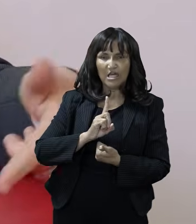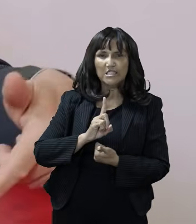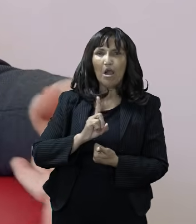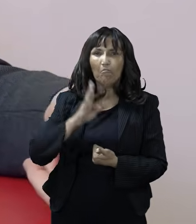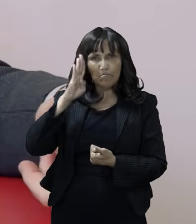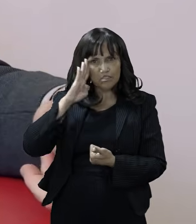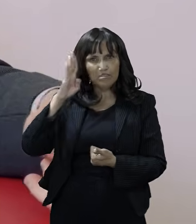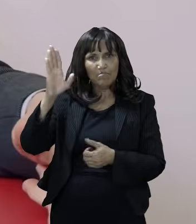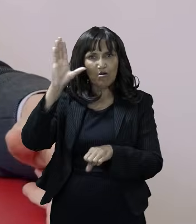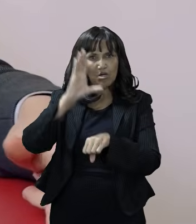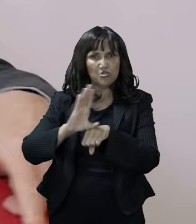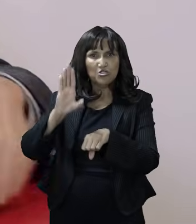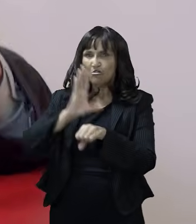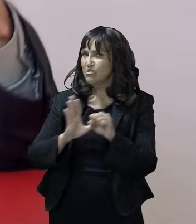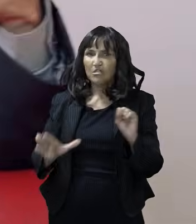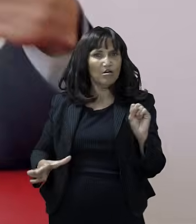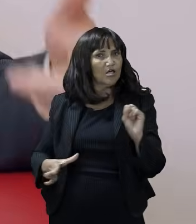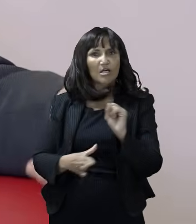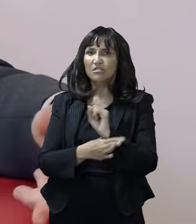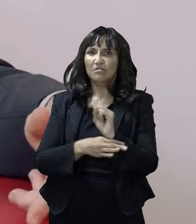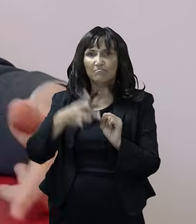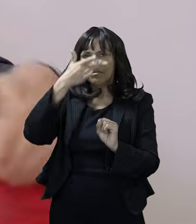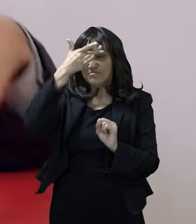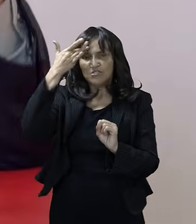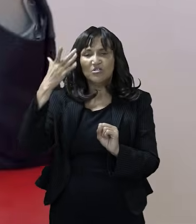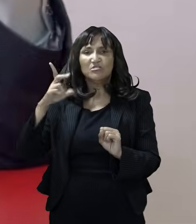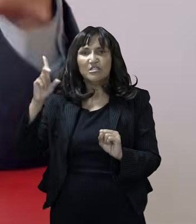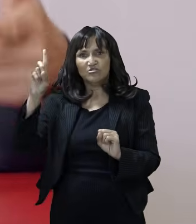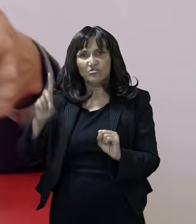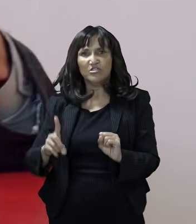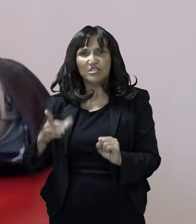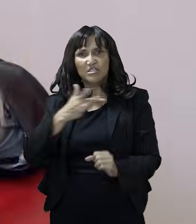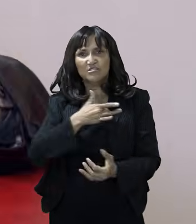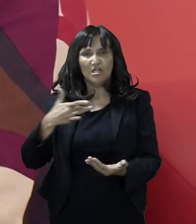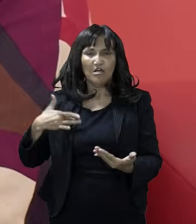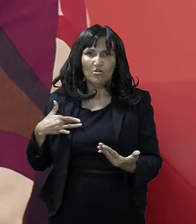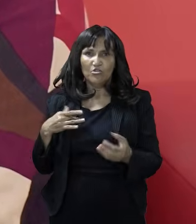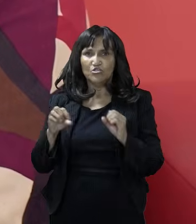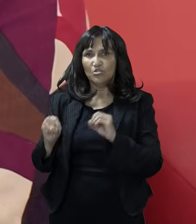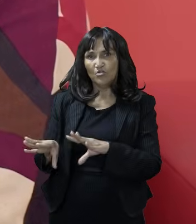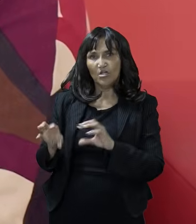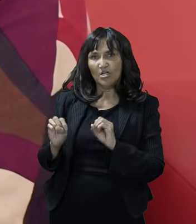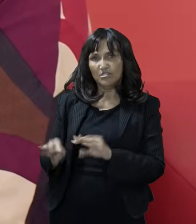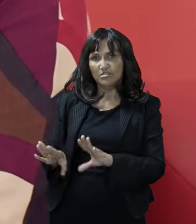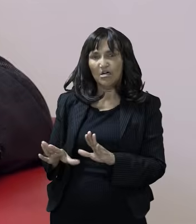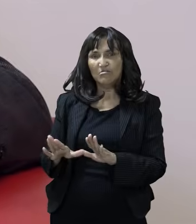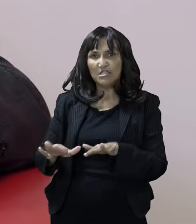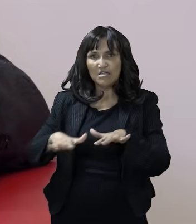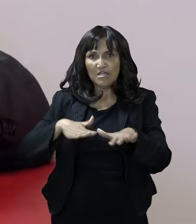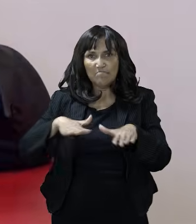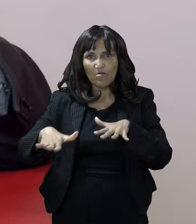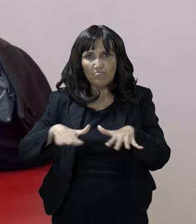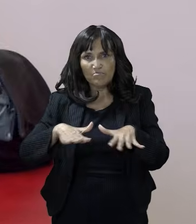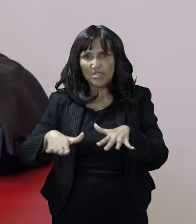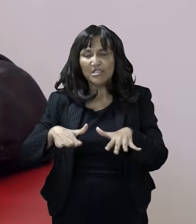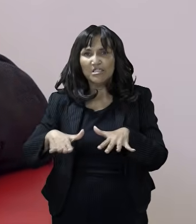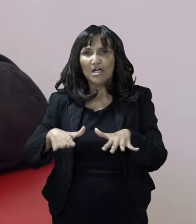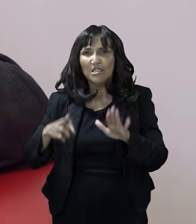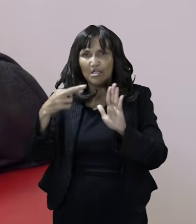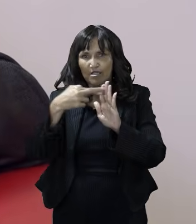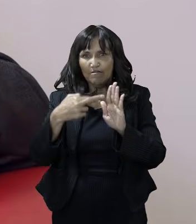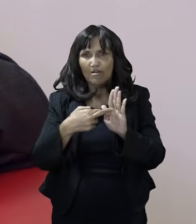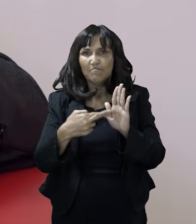não é garantido para as pessoas têm direito à saúde, à educação, à segurança e ao transporte não. Né? A